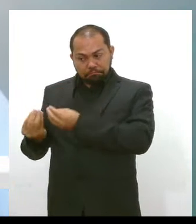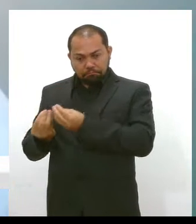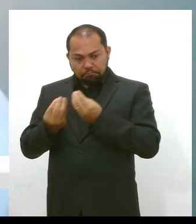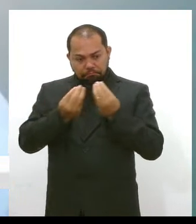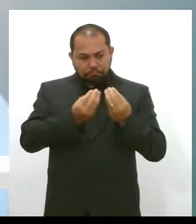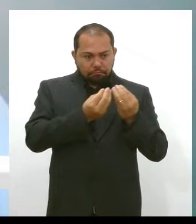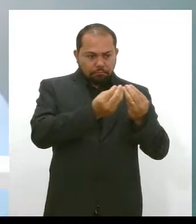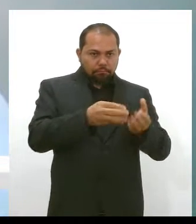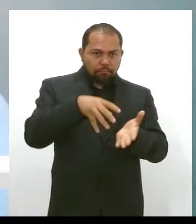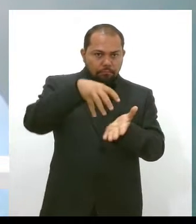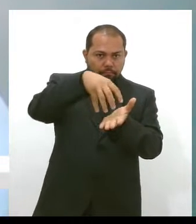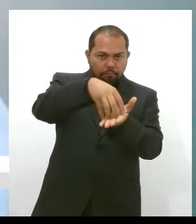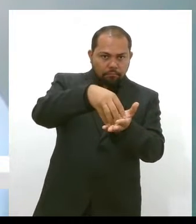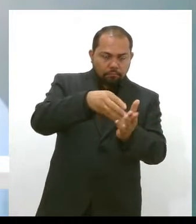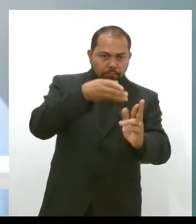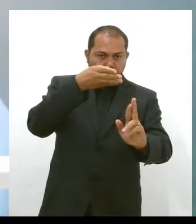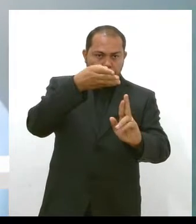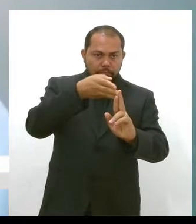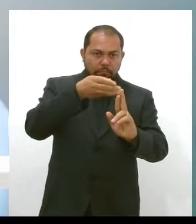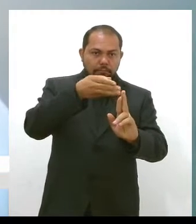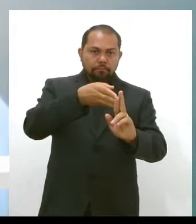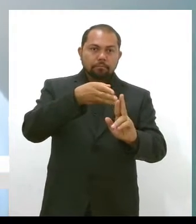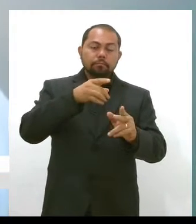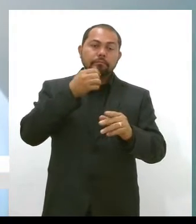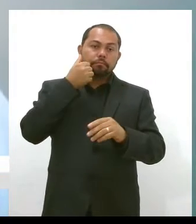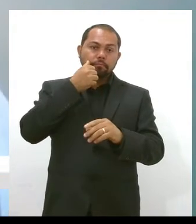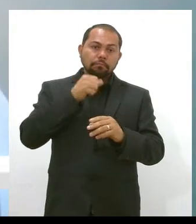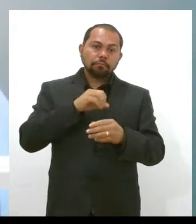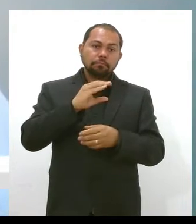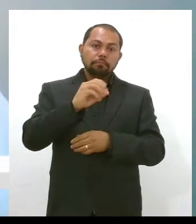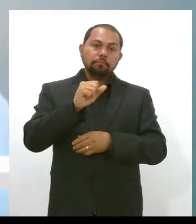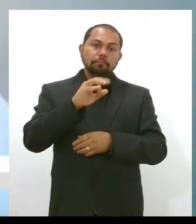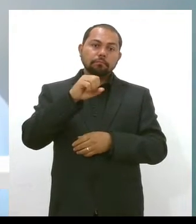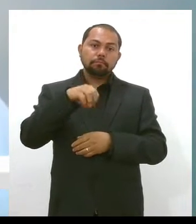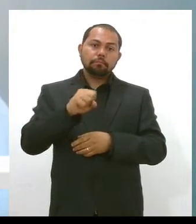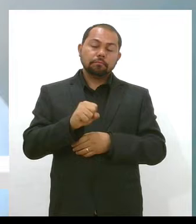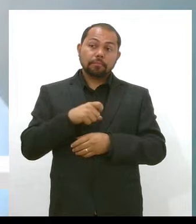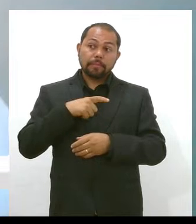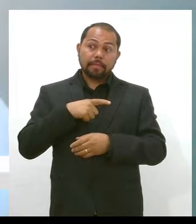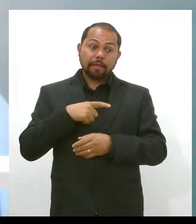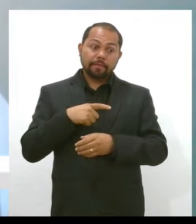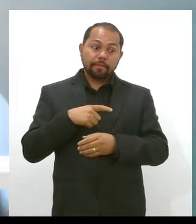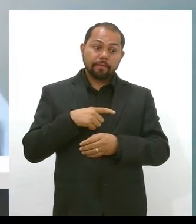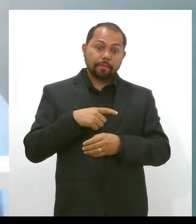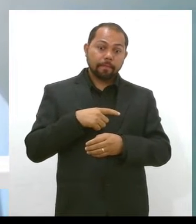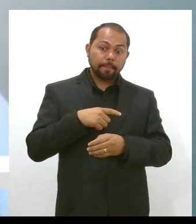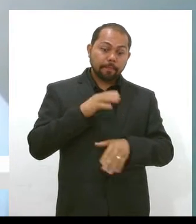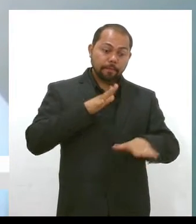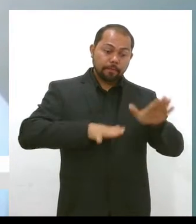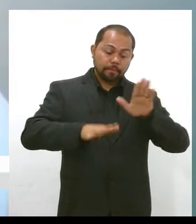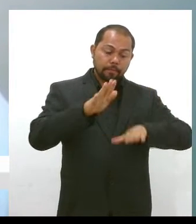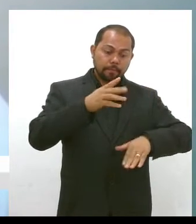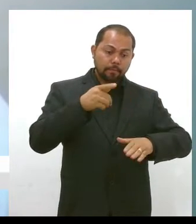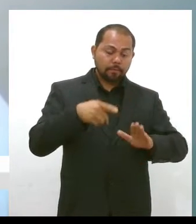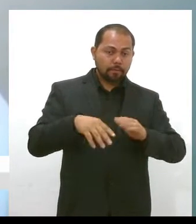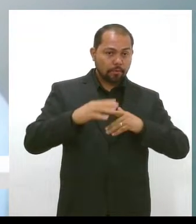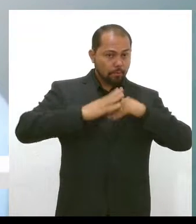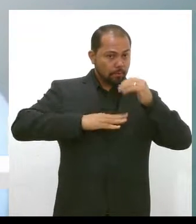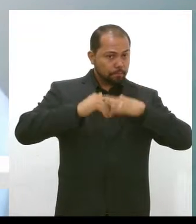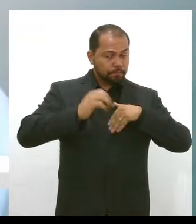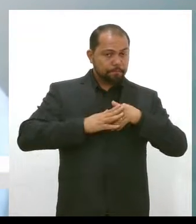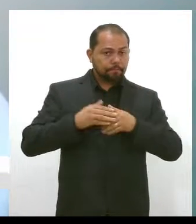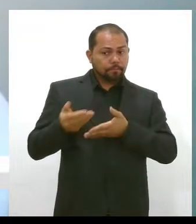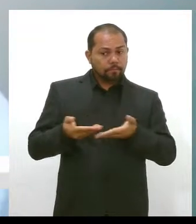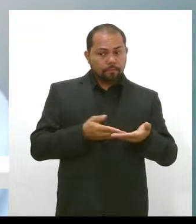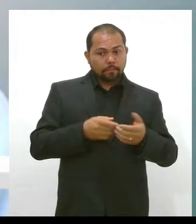CAISME tem a atenção especializada. Essas mulheres serão atendidas por médicos especialistas que